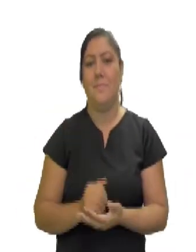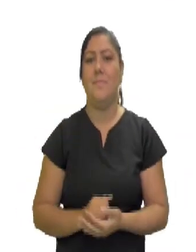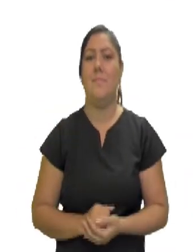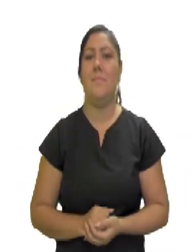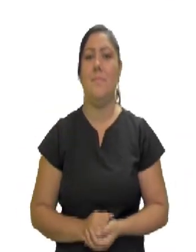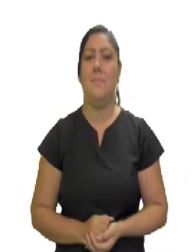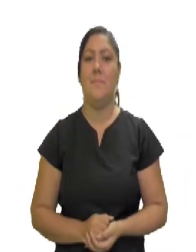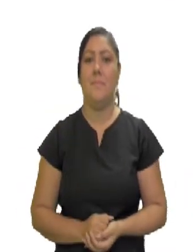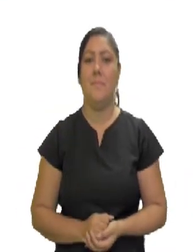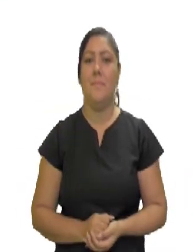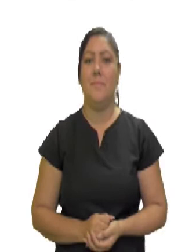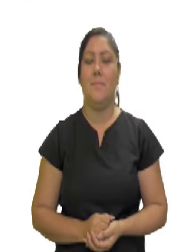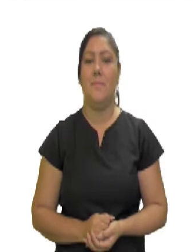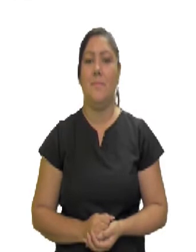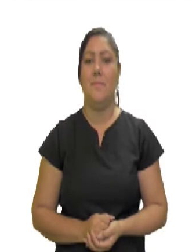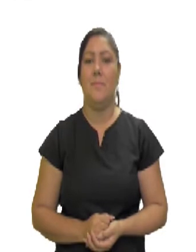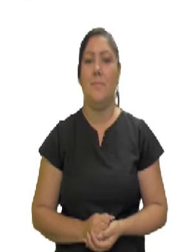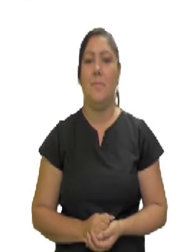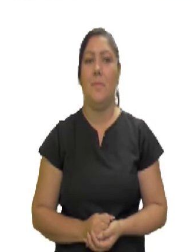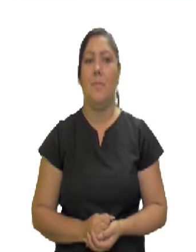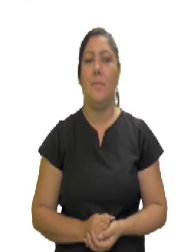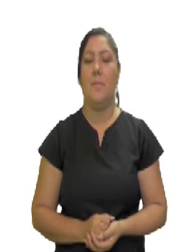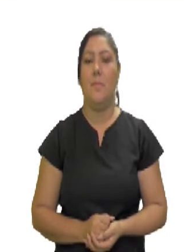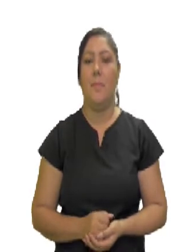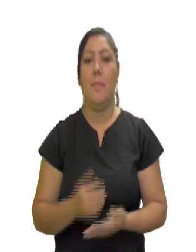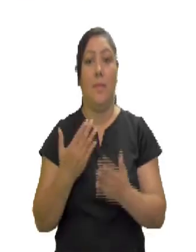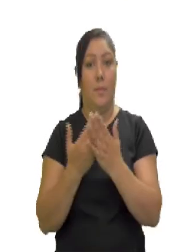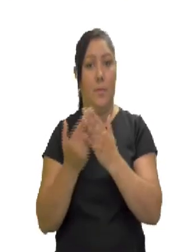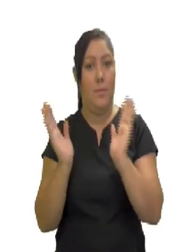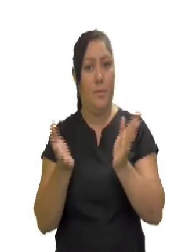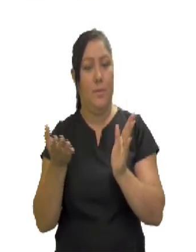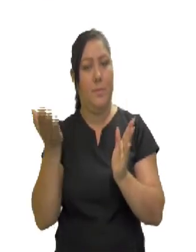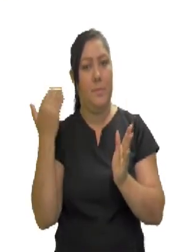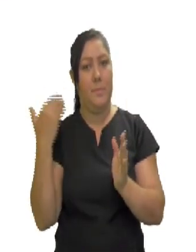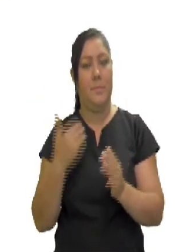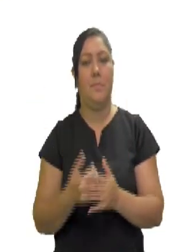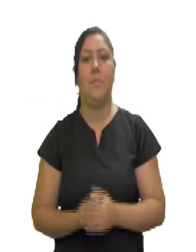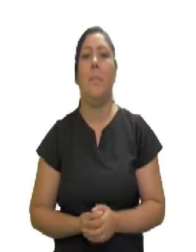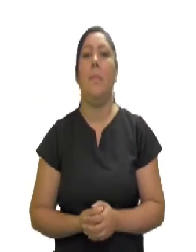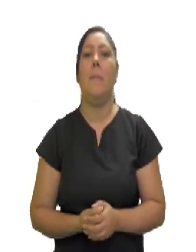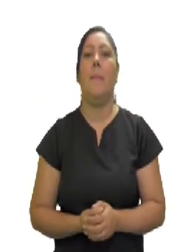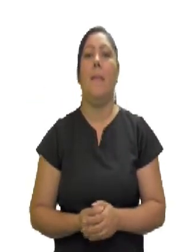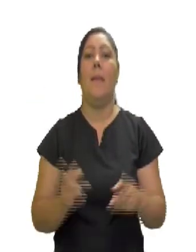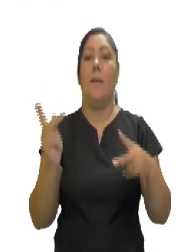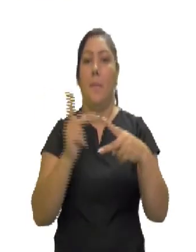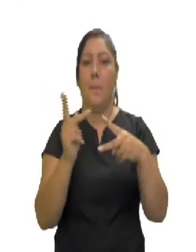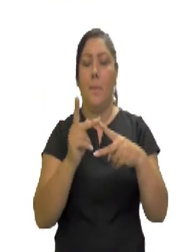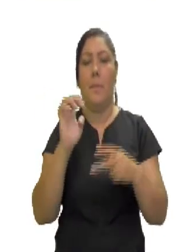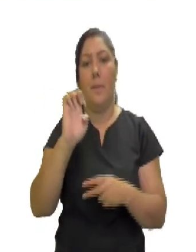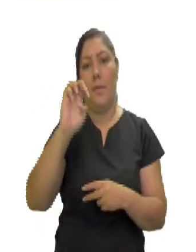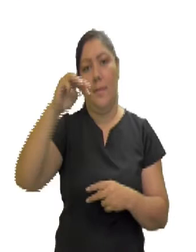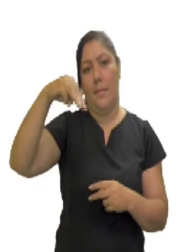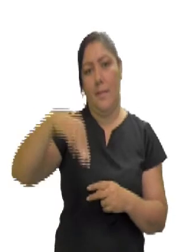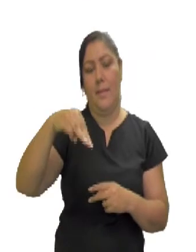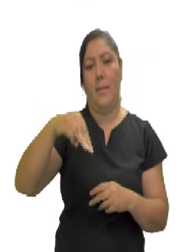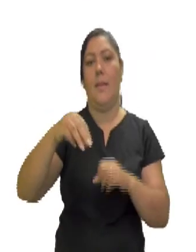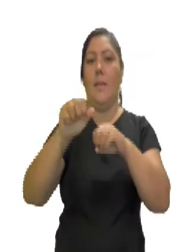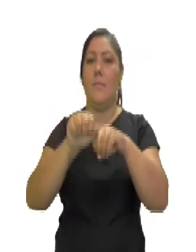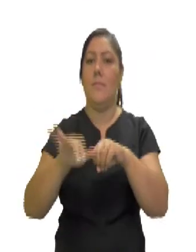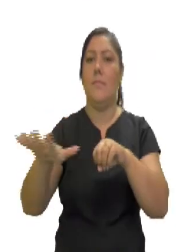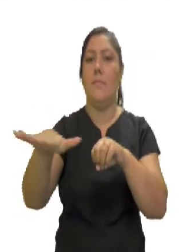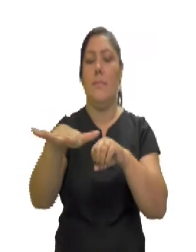disso, daquele, vimos também nas aulas anteriores. A preposição em, também nós conseguimos